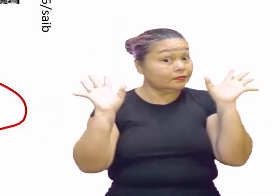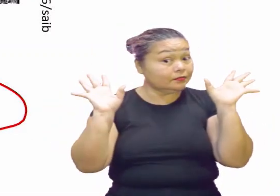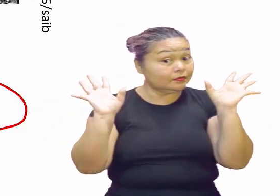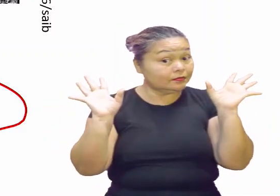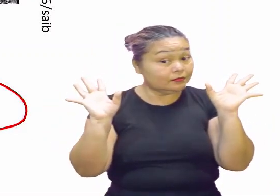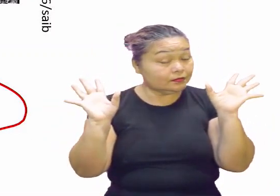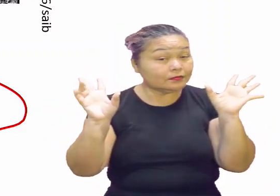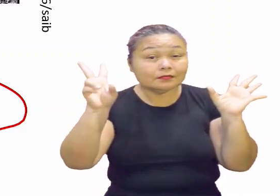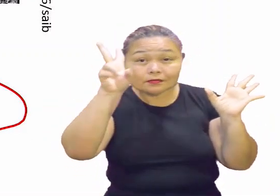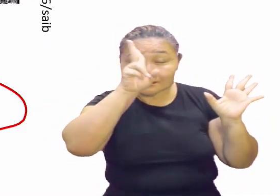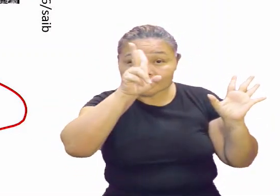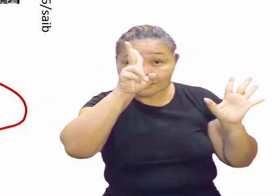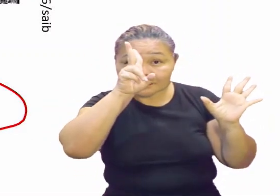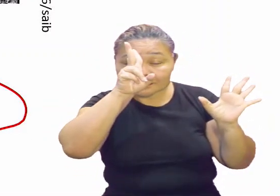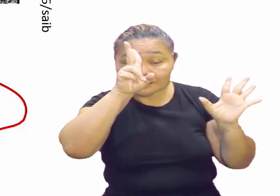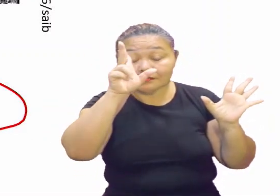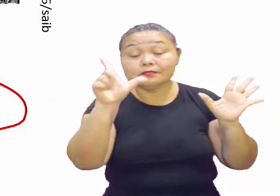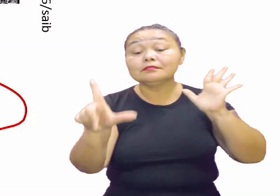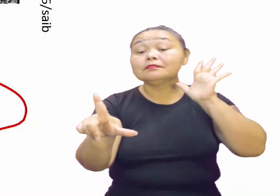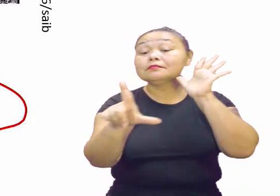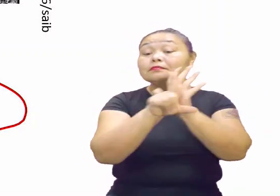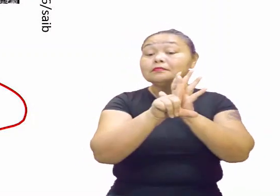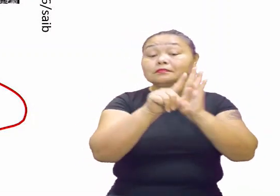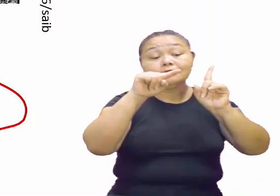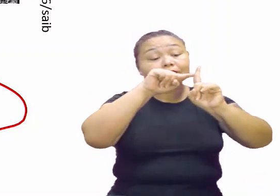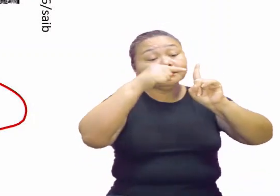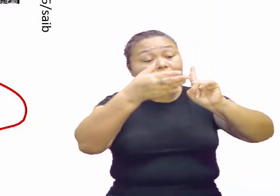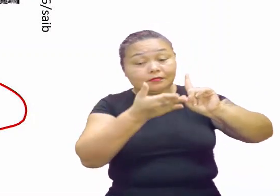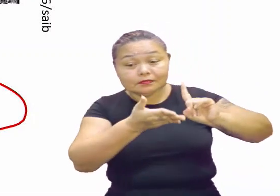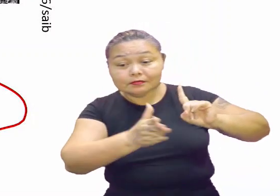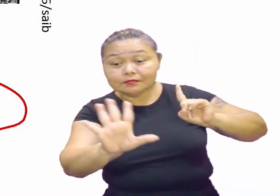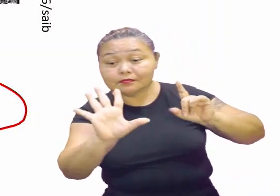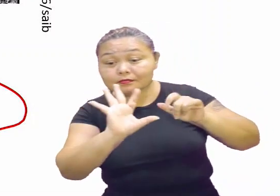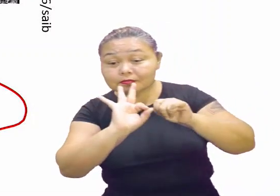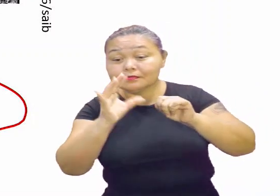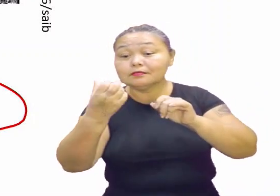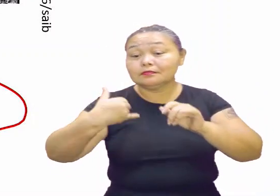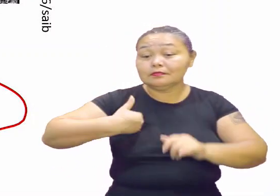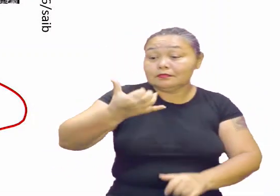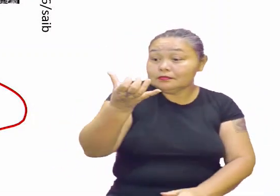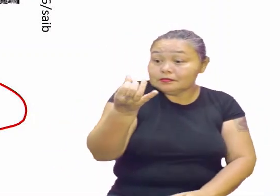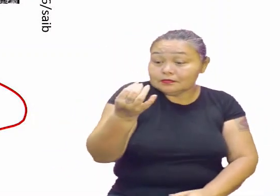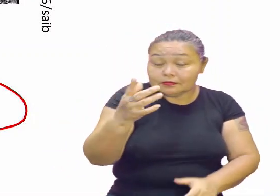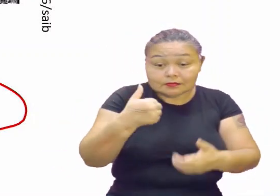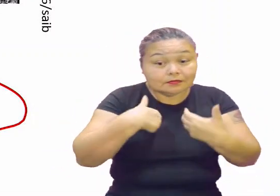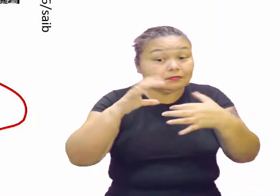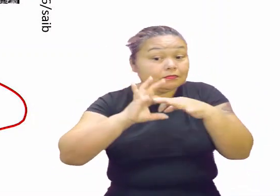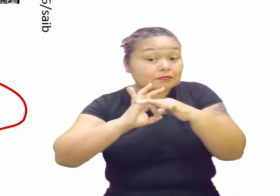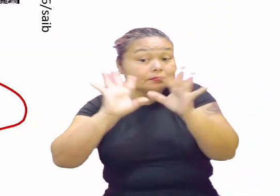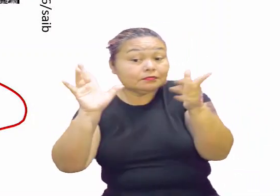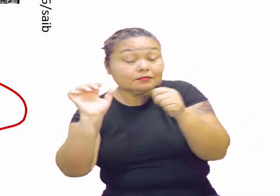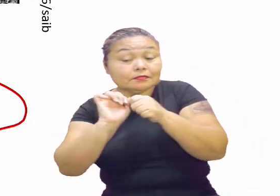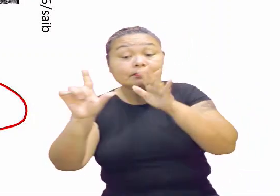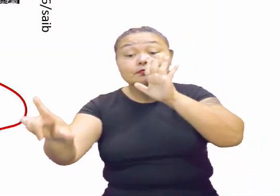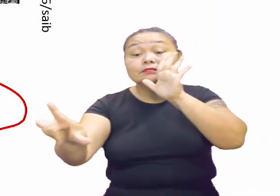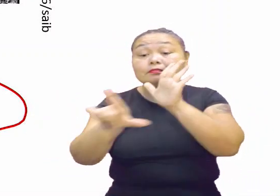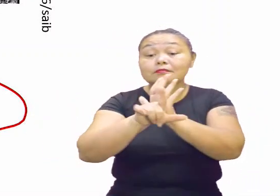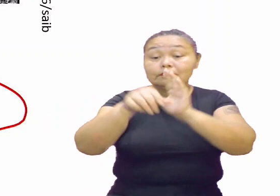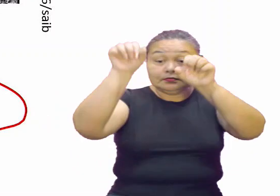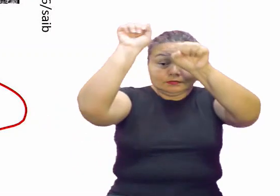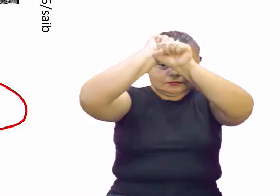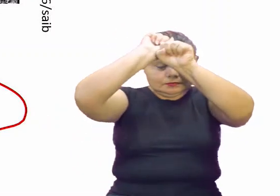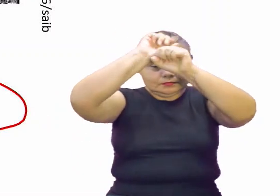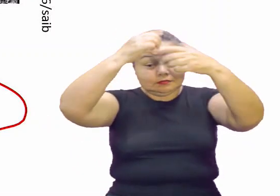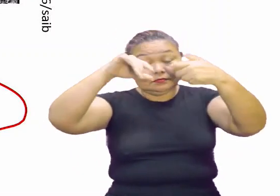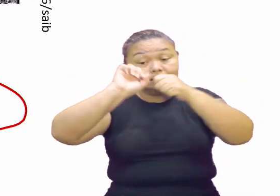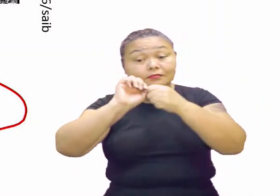abolicionistas. Lembram? A lei do ventre livre, sexagenária, a lei áurea, a